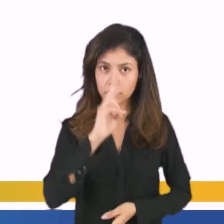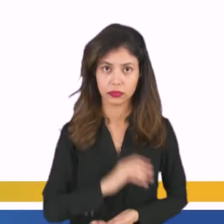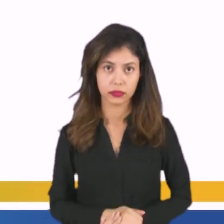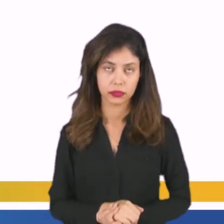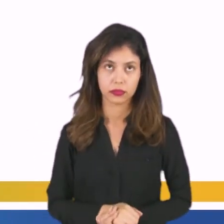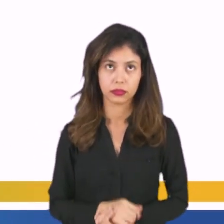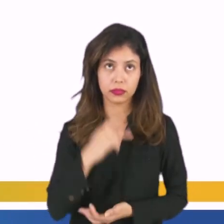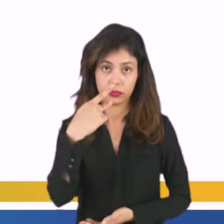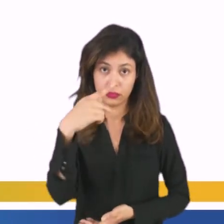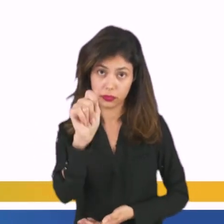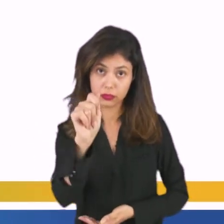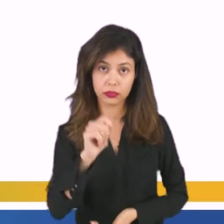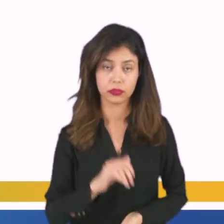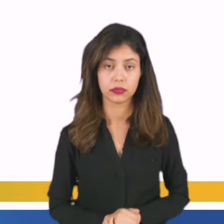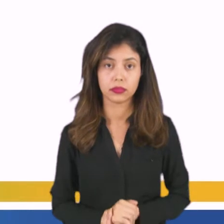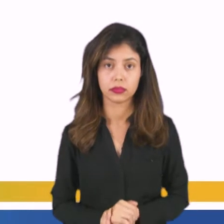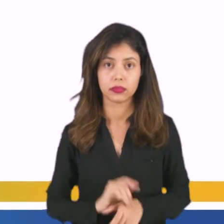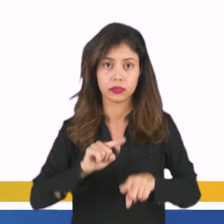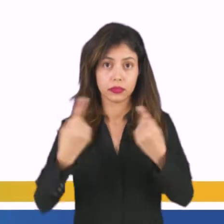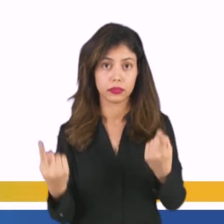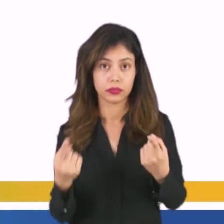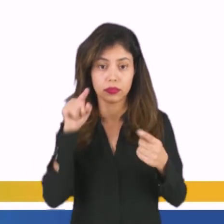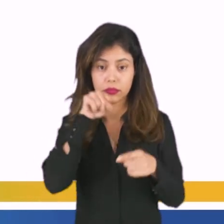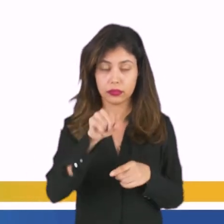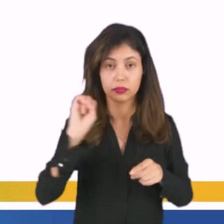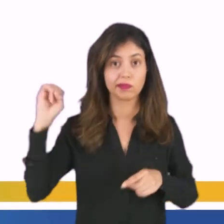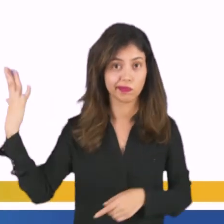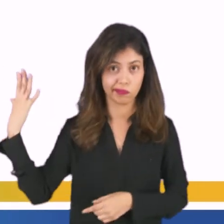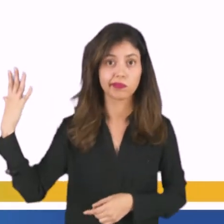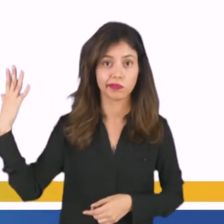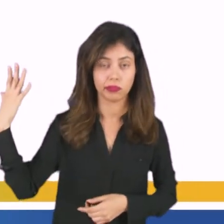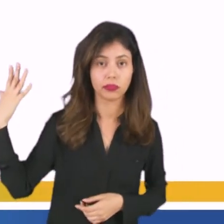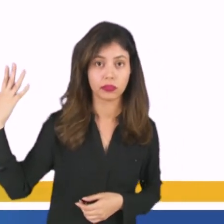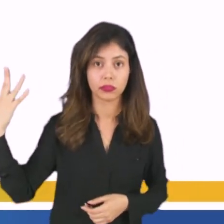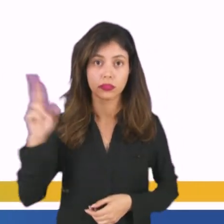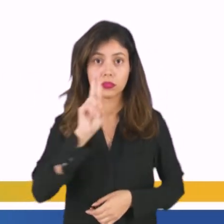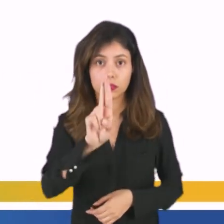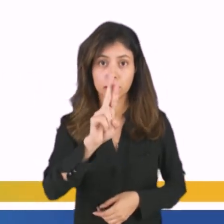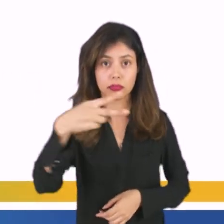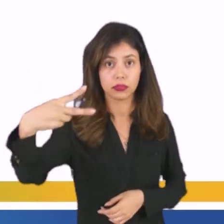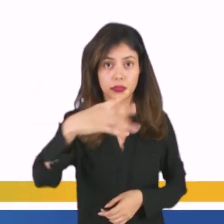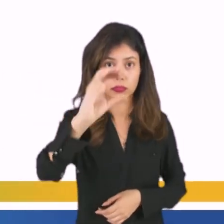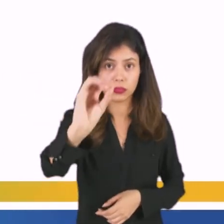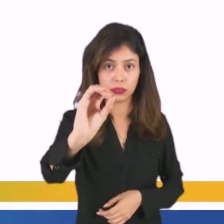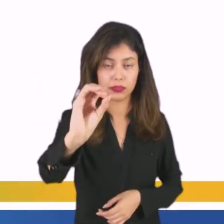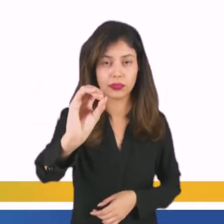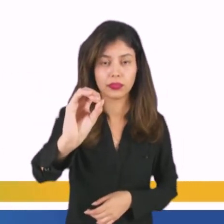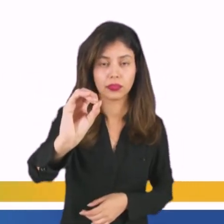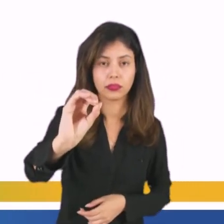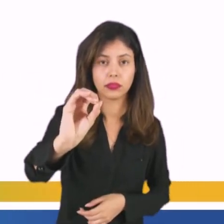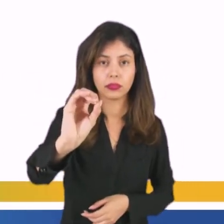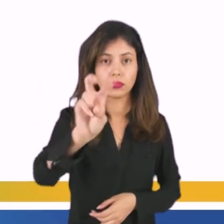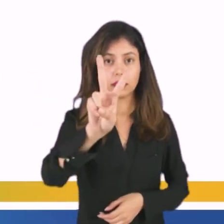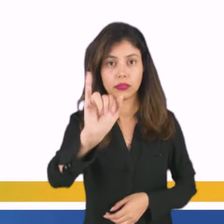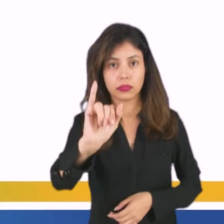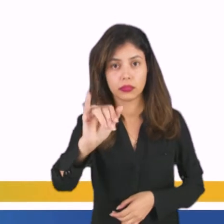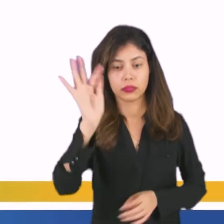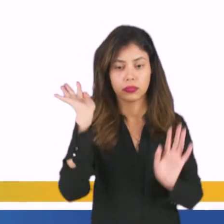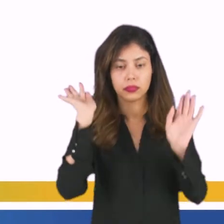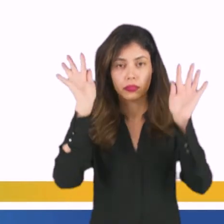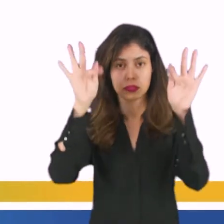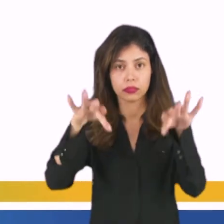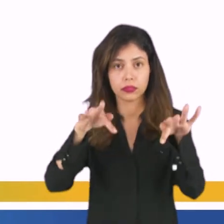infinito. Ela é uma PA. Mas só que nesse caso, a razão dela é 0. Esse 8 vai